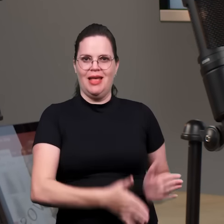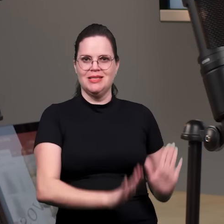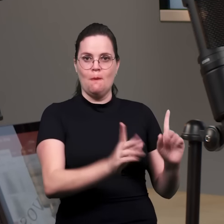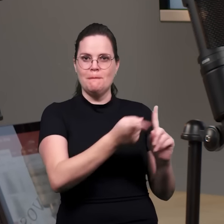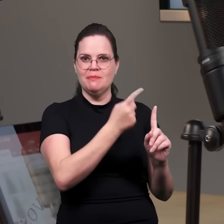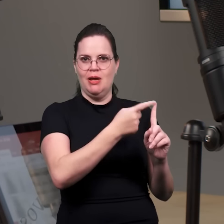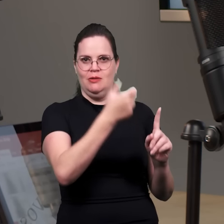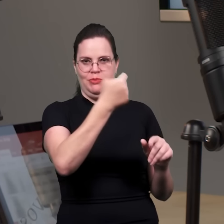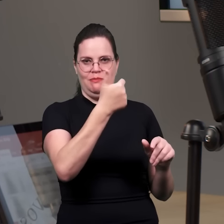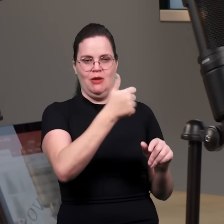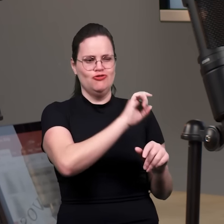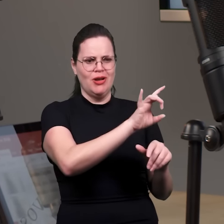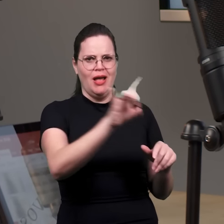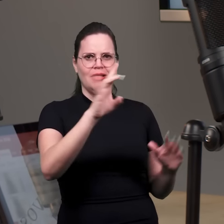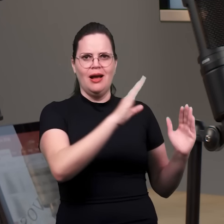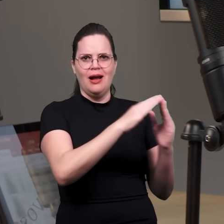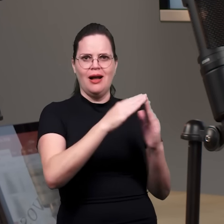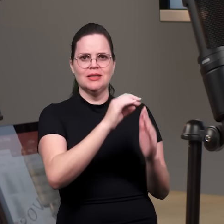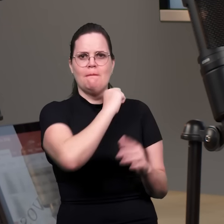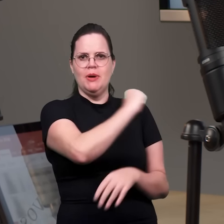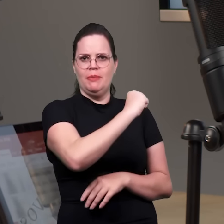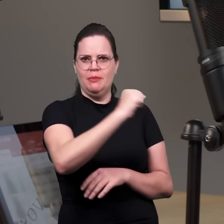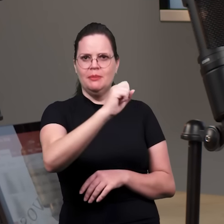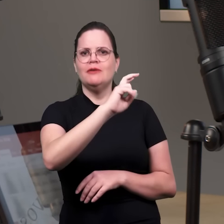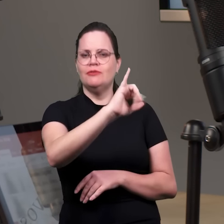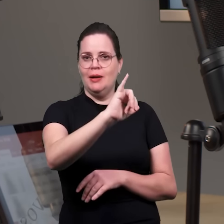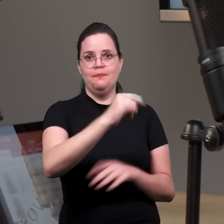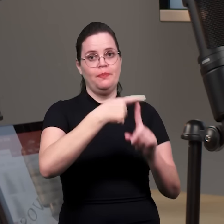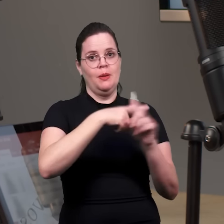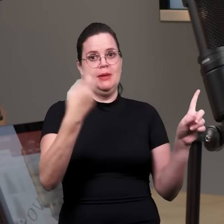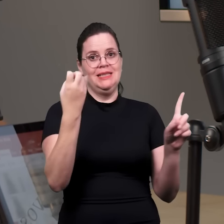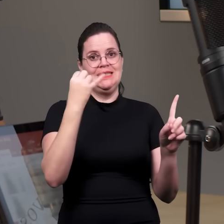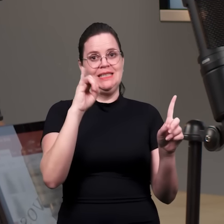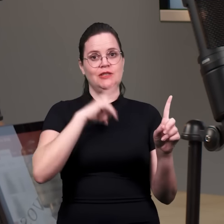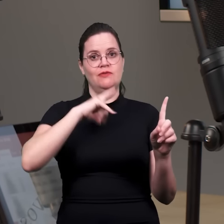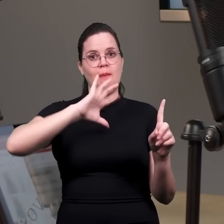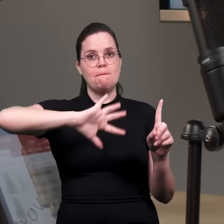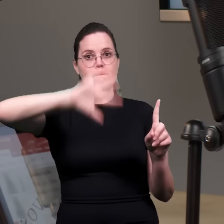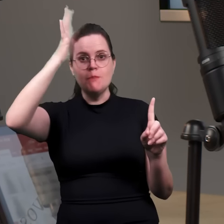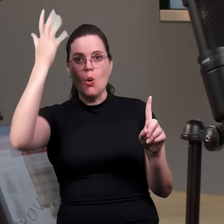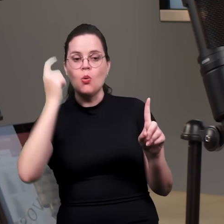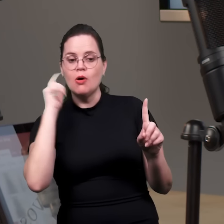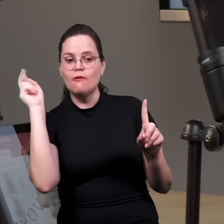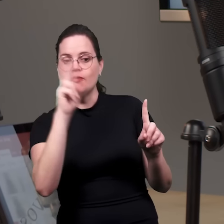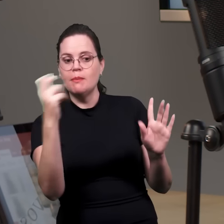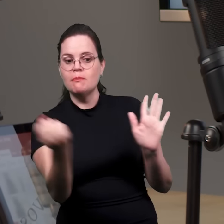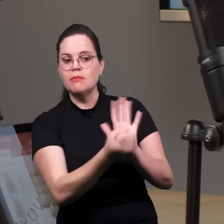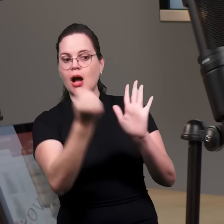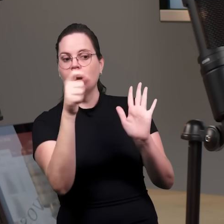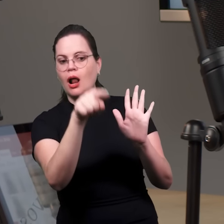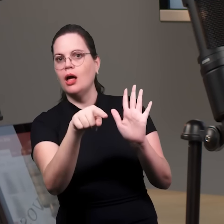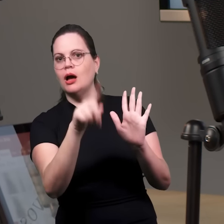morto, com exceção daqueles que estivessem em suas casas, um sinal. E esse sinal era o sangue